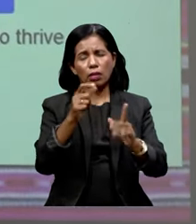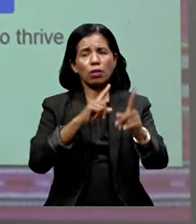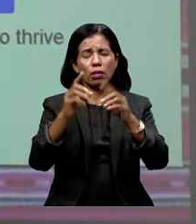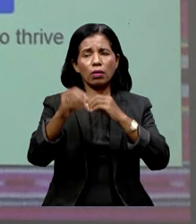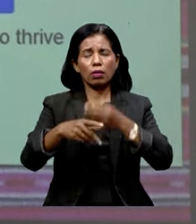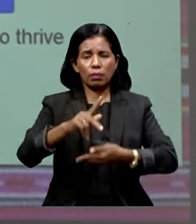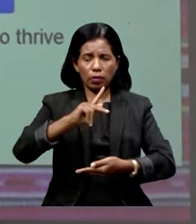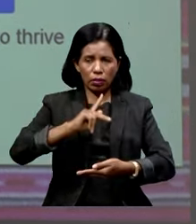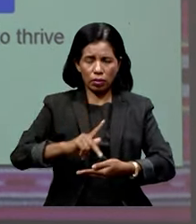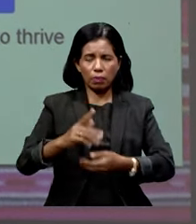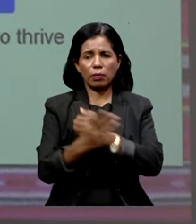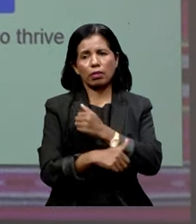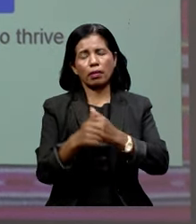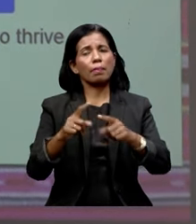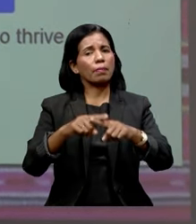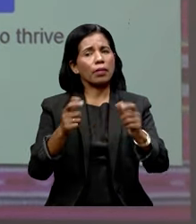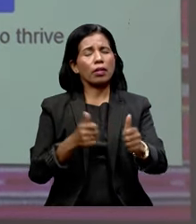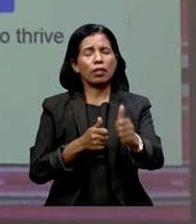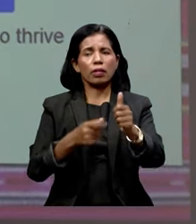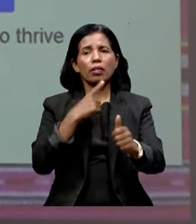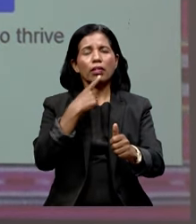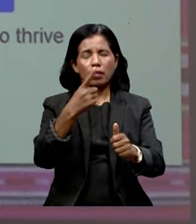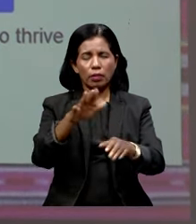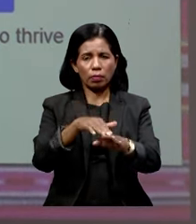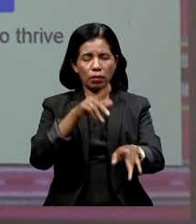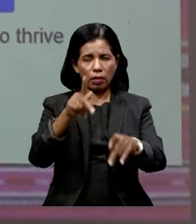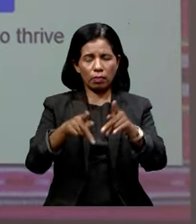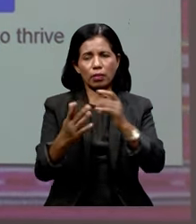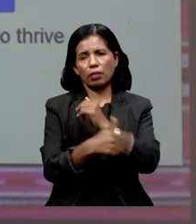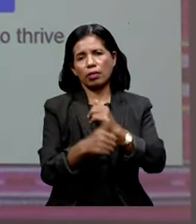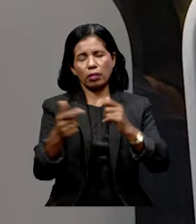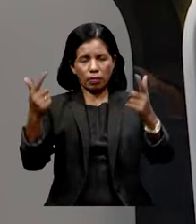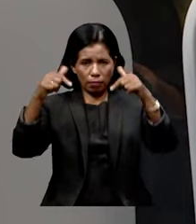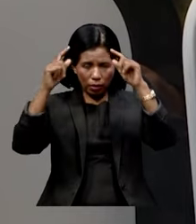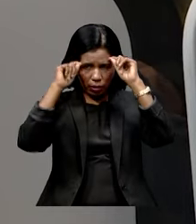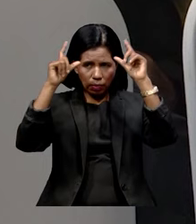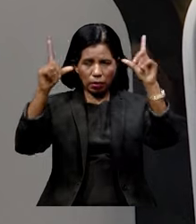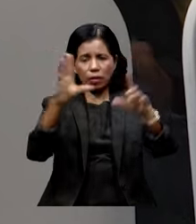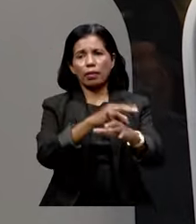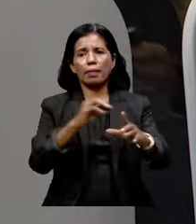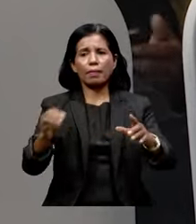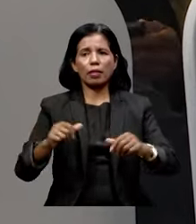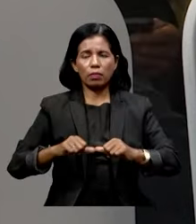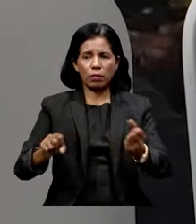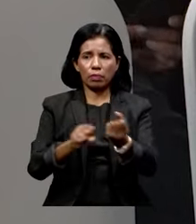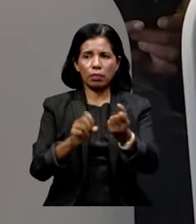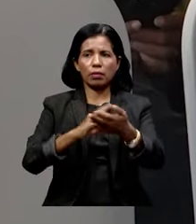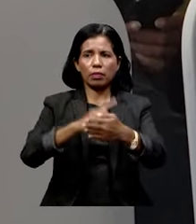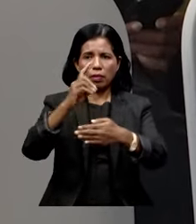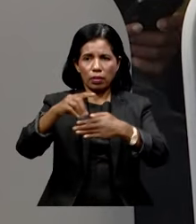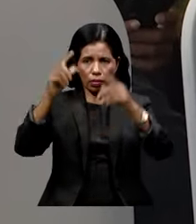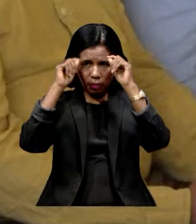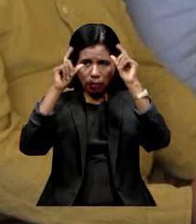proteção e investimento estrangeiro. Mas B, tu ir Arcanjo, a tu atrai investidor estrangeiro, onde mais investe e Harailaran, onde contribui para o desenvolvimento